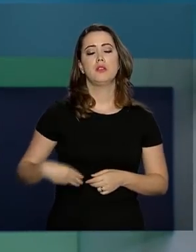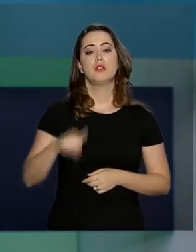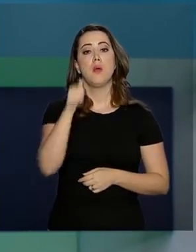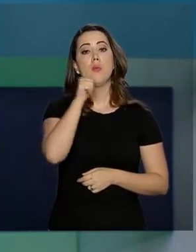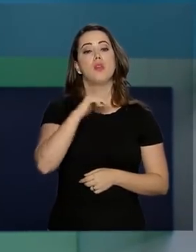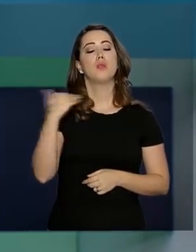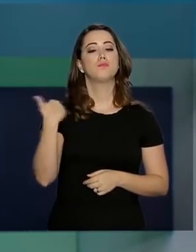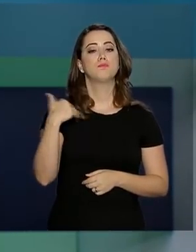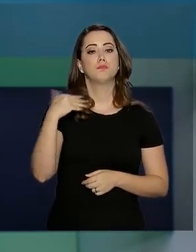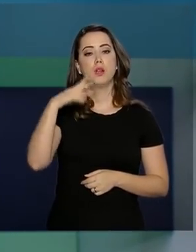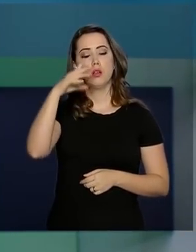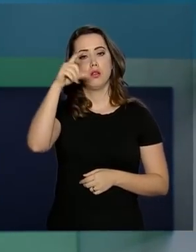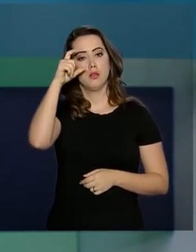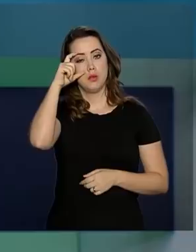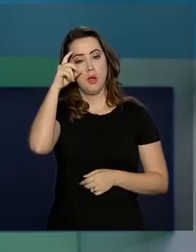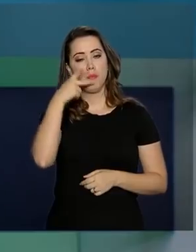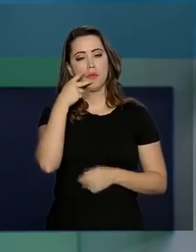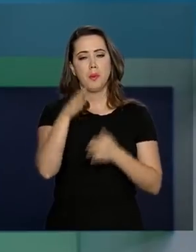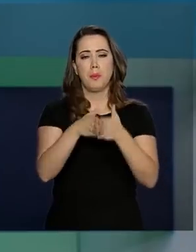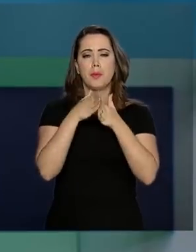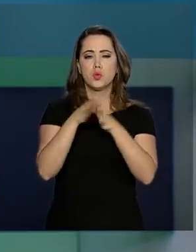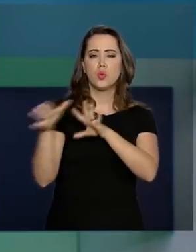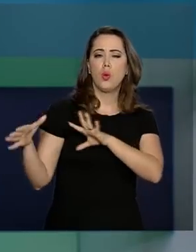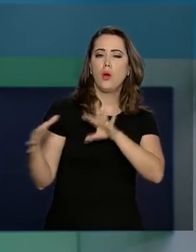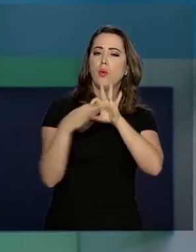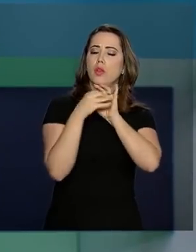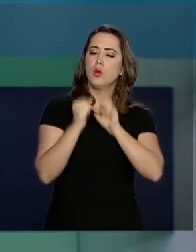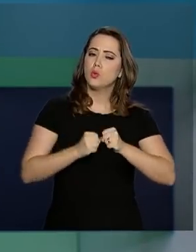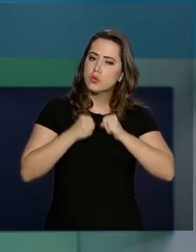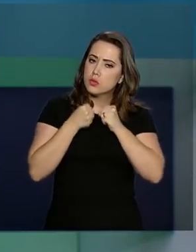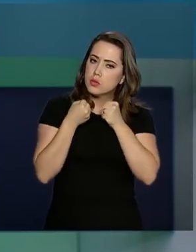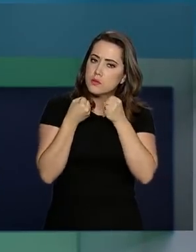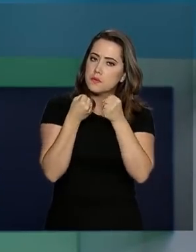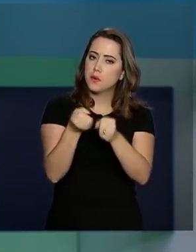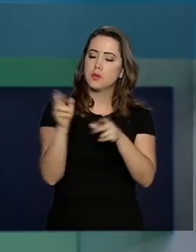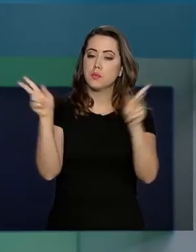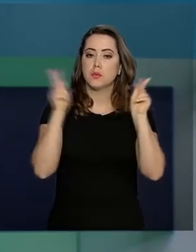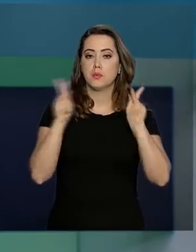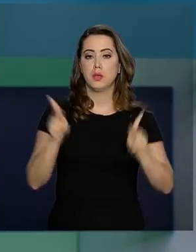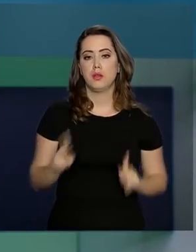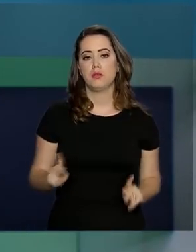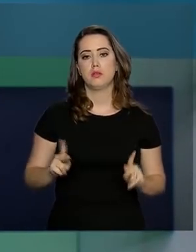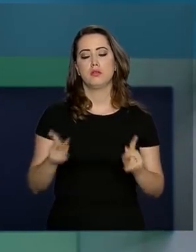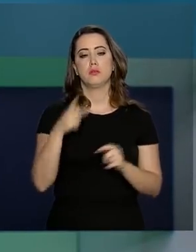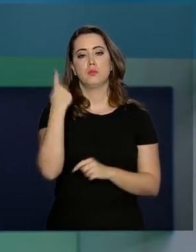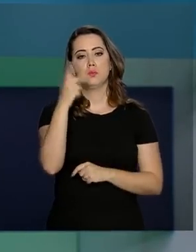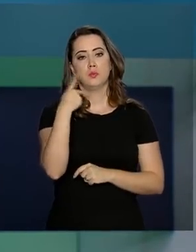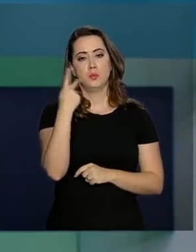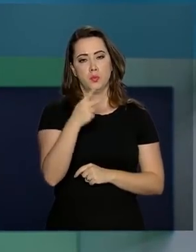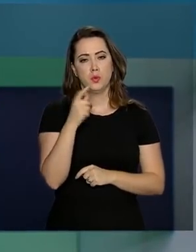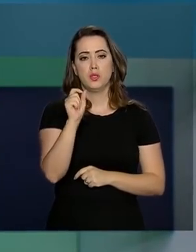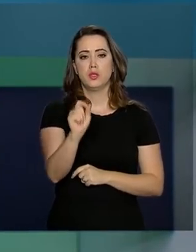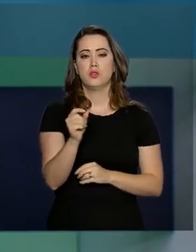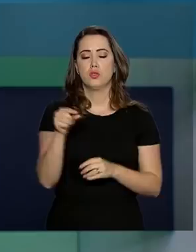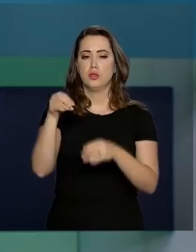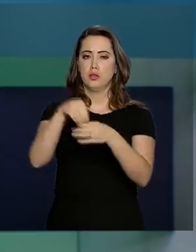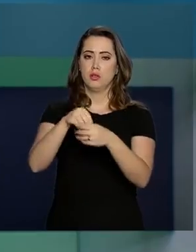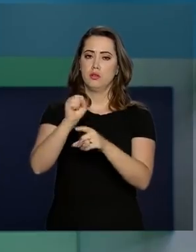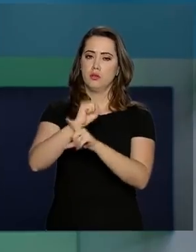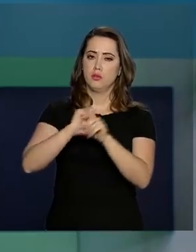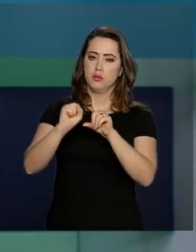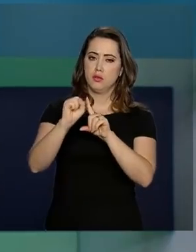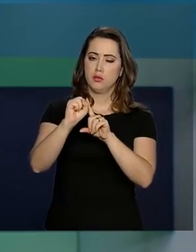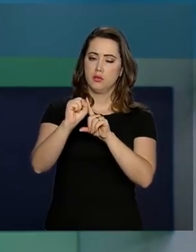Alves também fez um apelo pela união de esforços para restabelecer a pacificação política